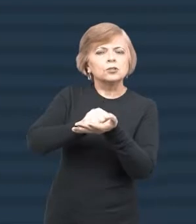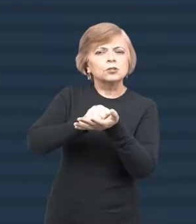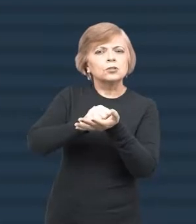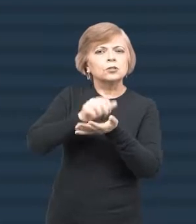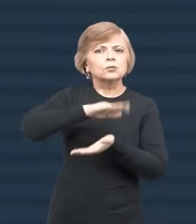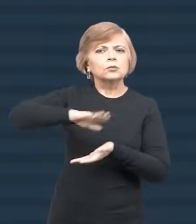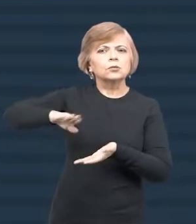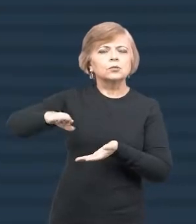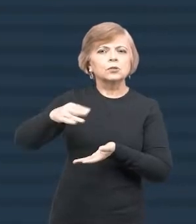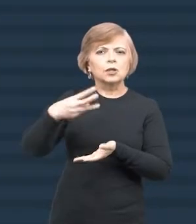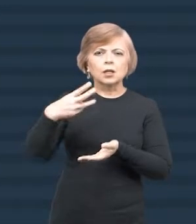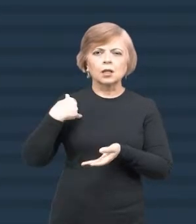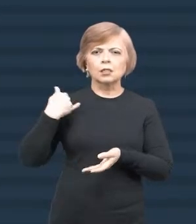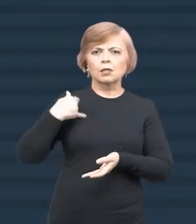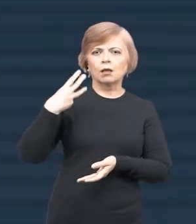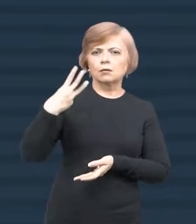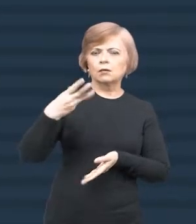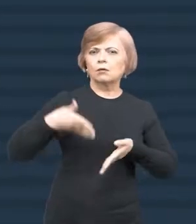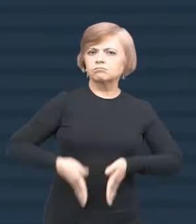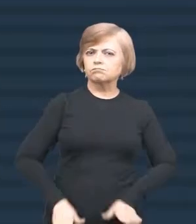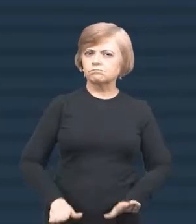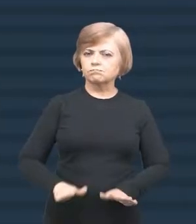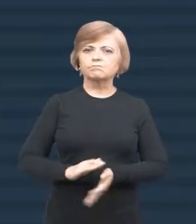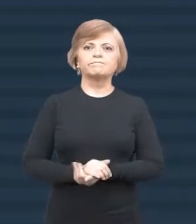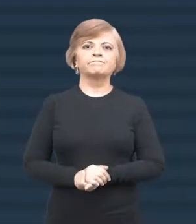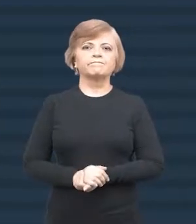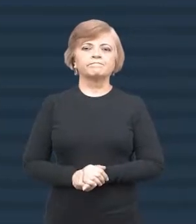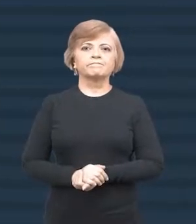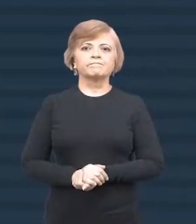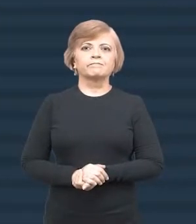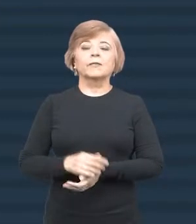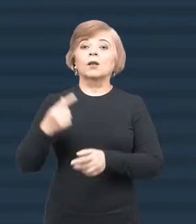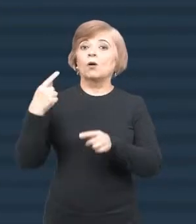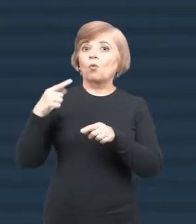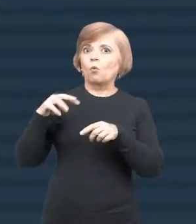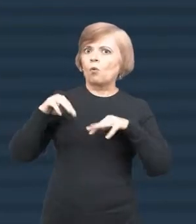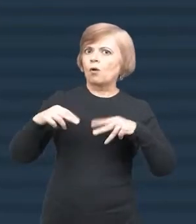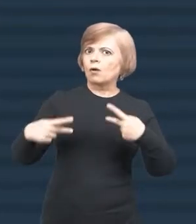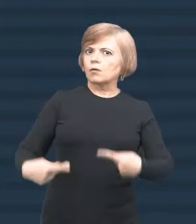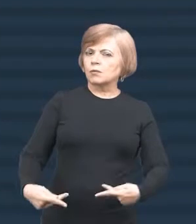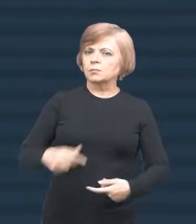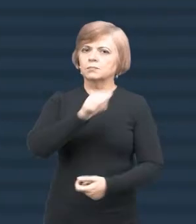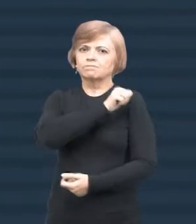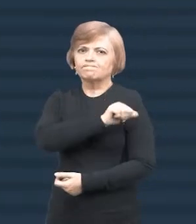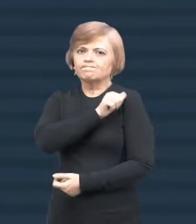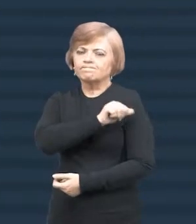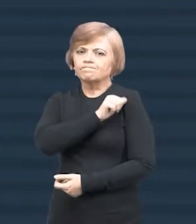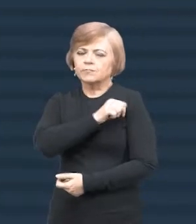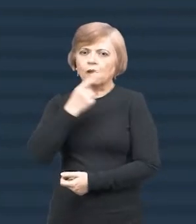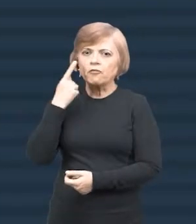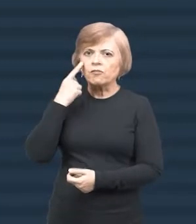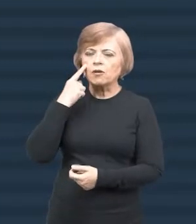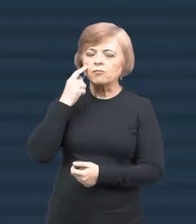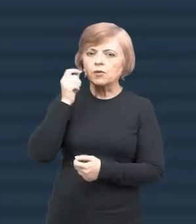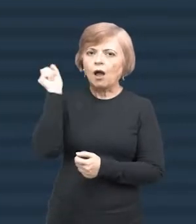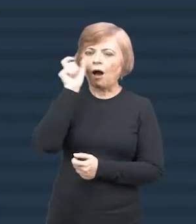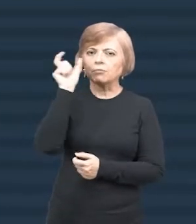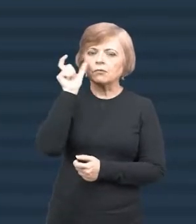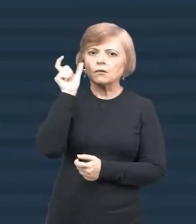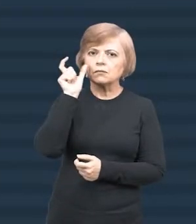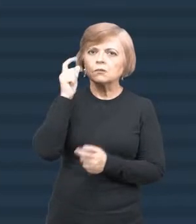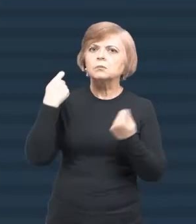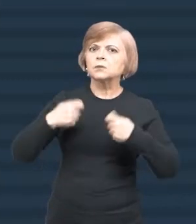com menos de 3 anos de idade. O MPRJ pede atenção para os nascimentos ocorridos fora